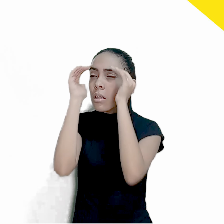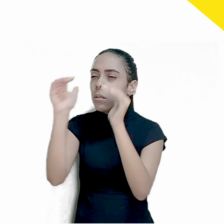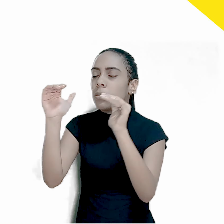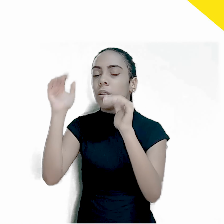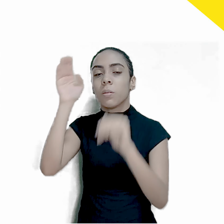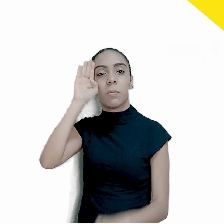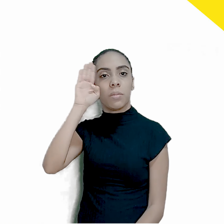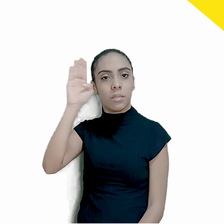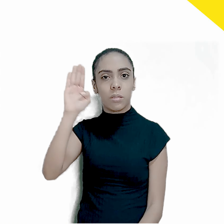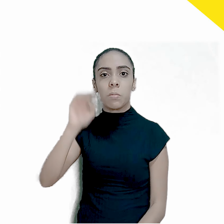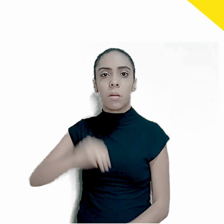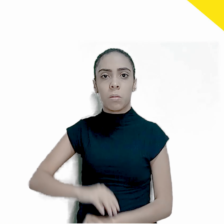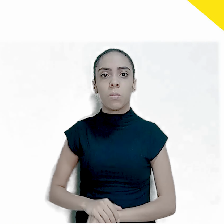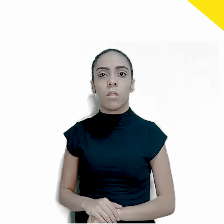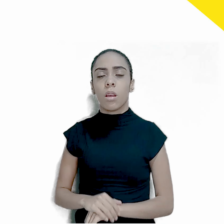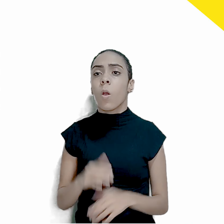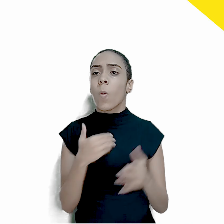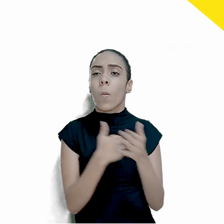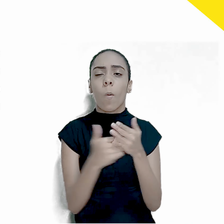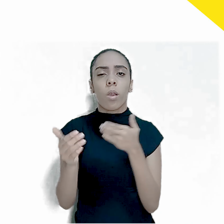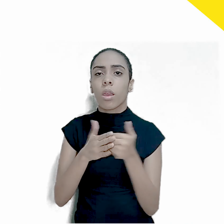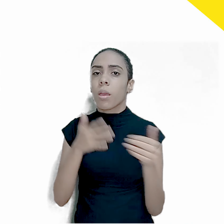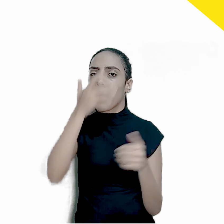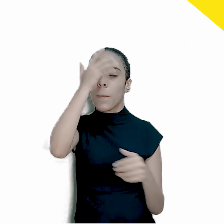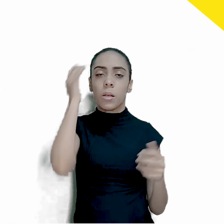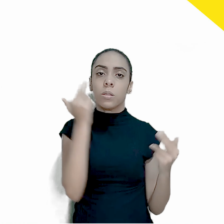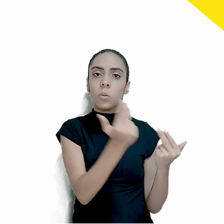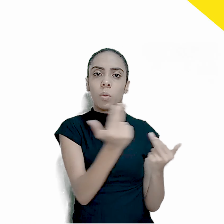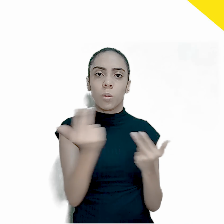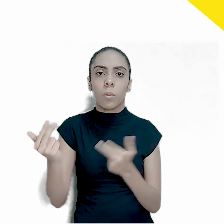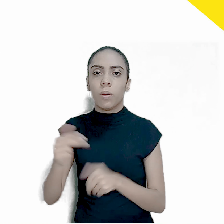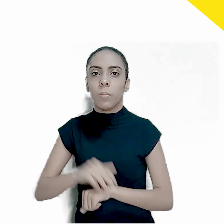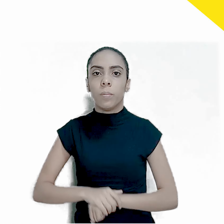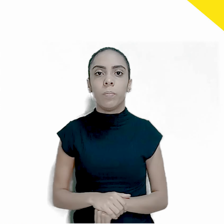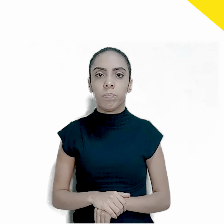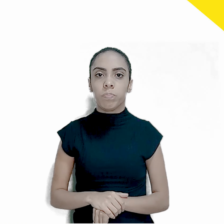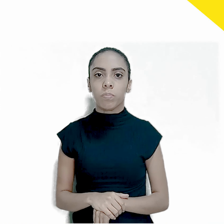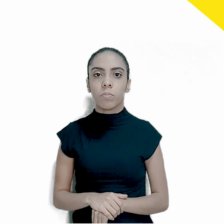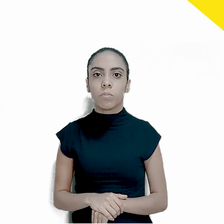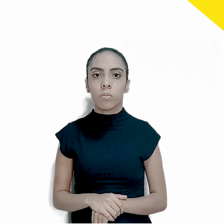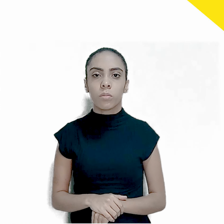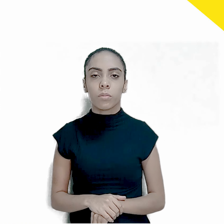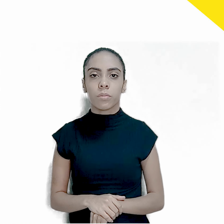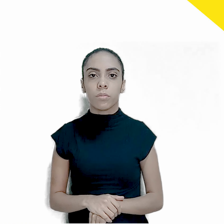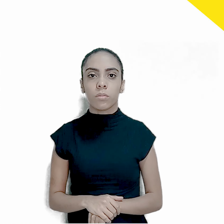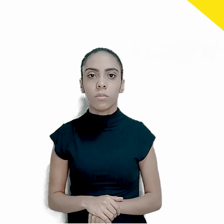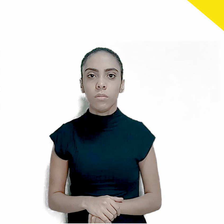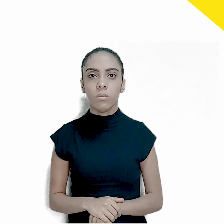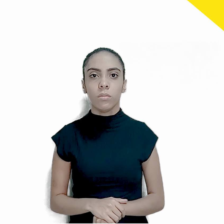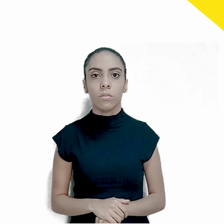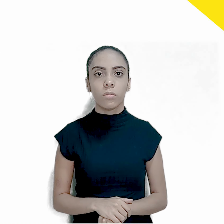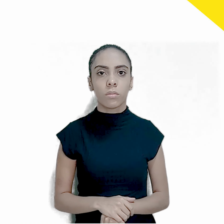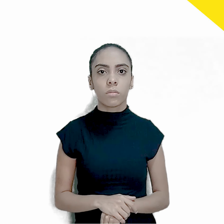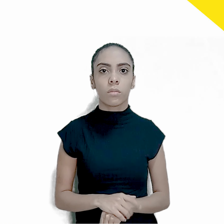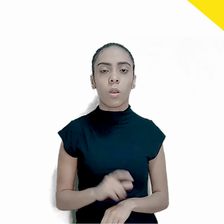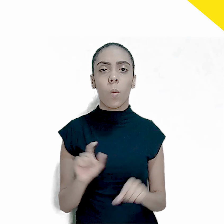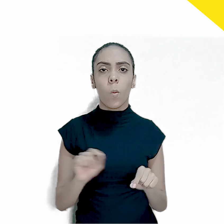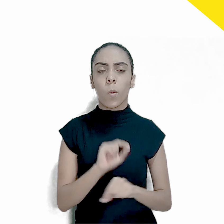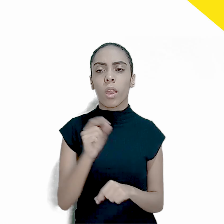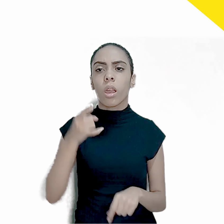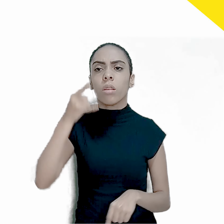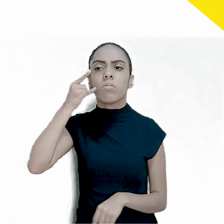tratamento deve ser com respeito e dignidade Como o tratamento dado a qualquer outra pessoa com ou sem deficiência